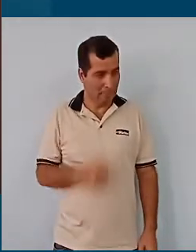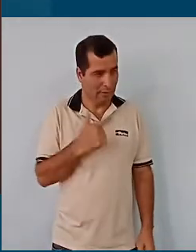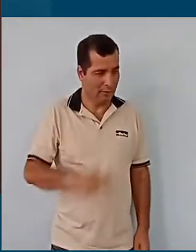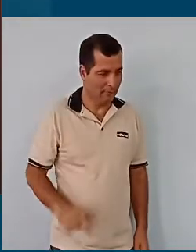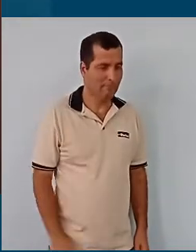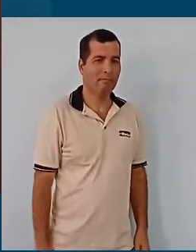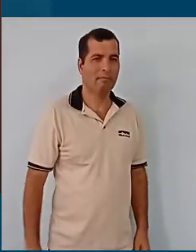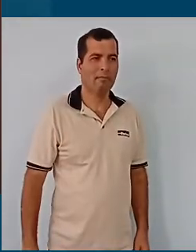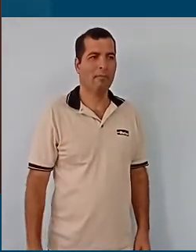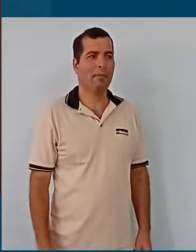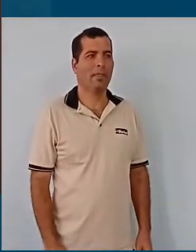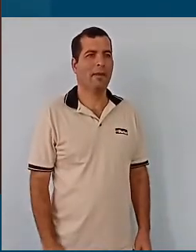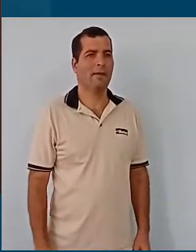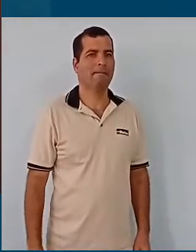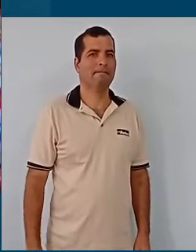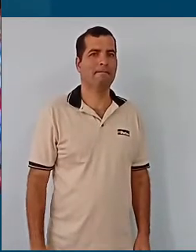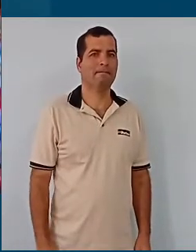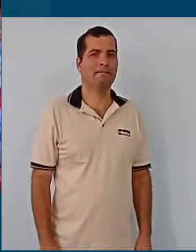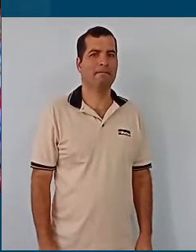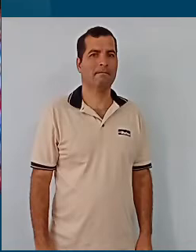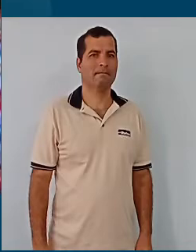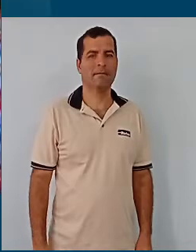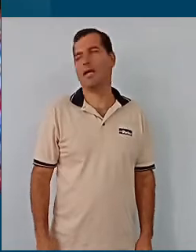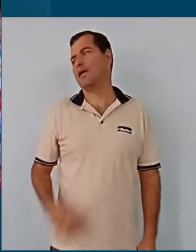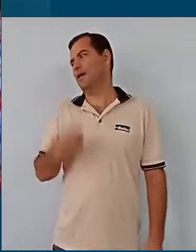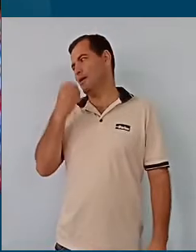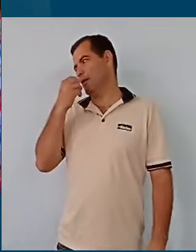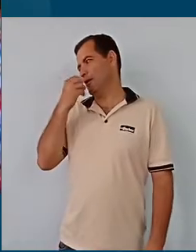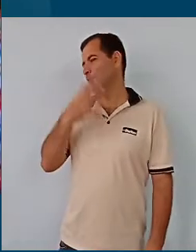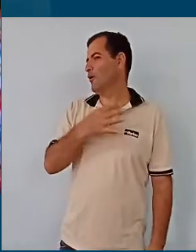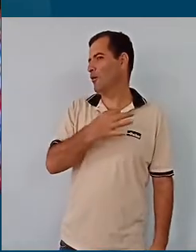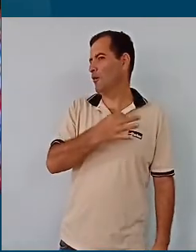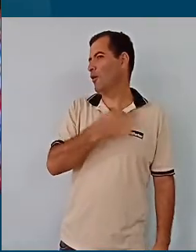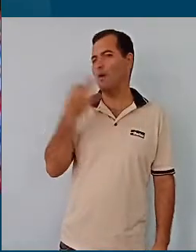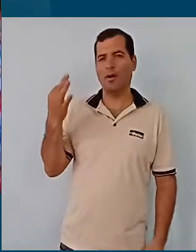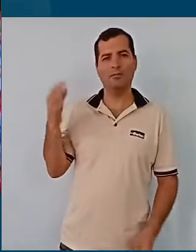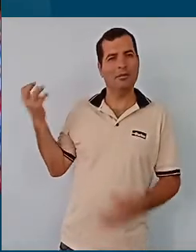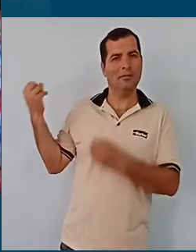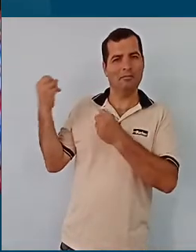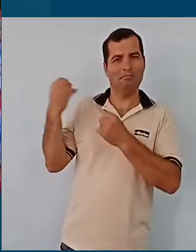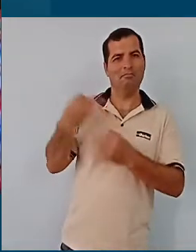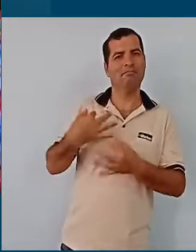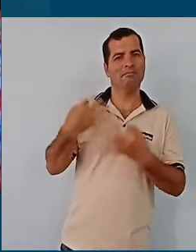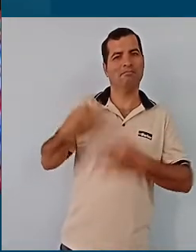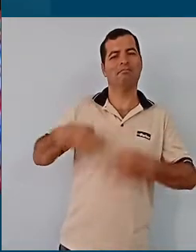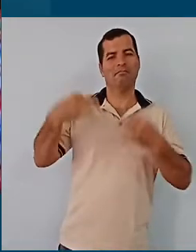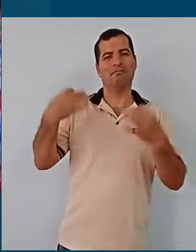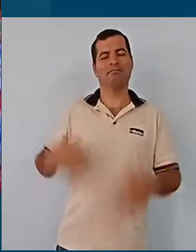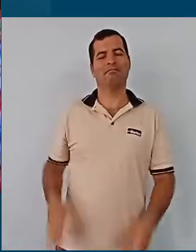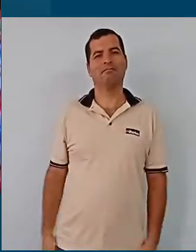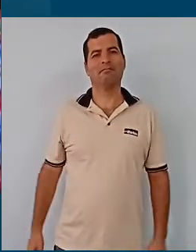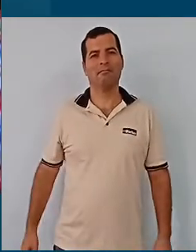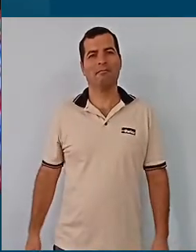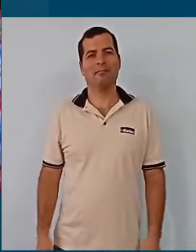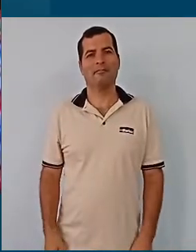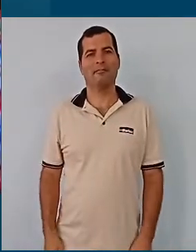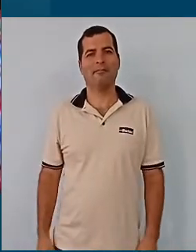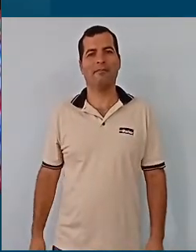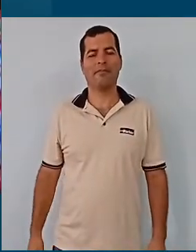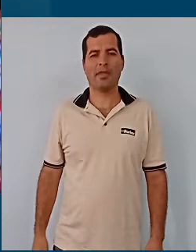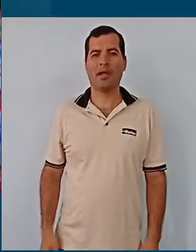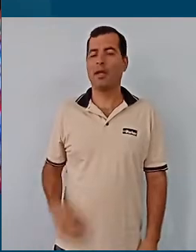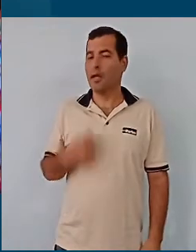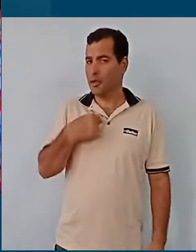Eliane. Muito bom, é ótimo ouvir você falando. Olha só, eu acho que as duas